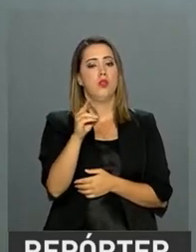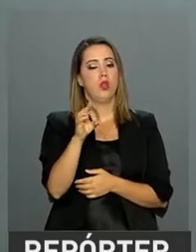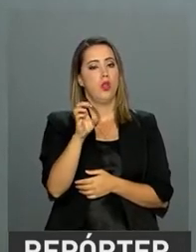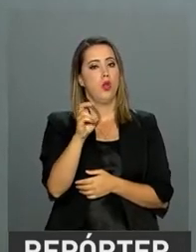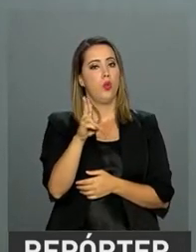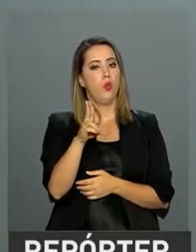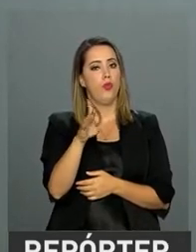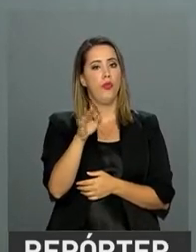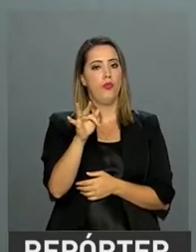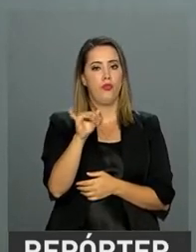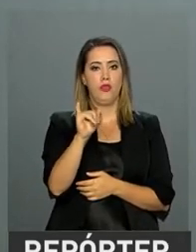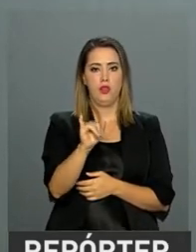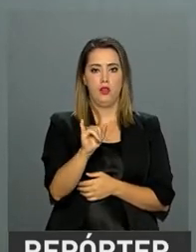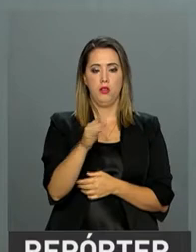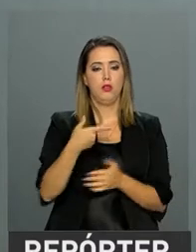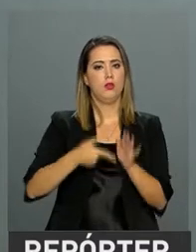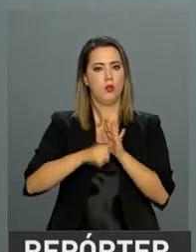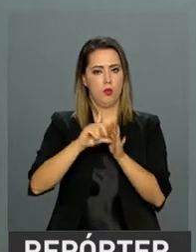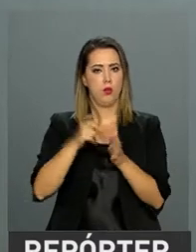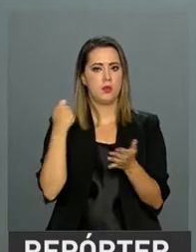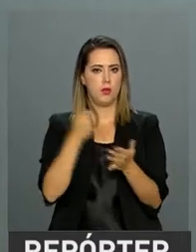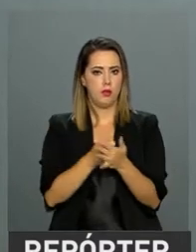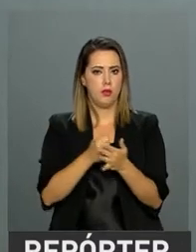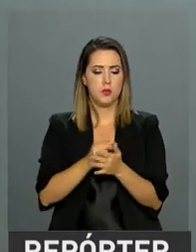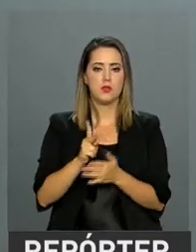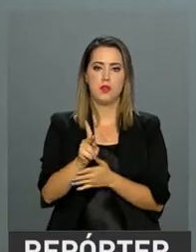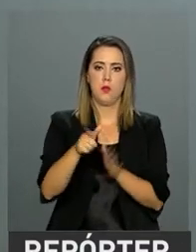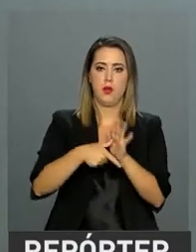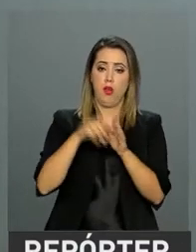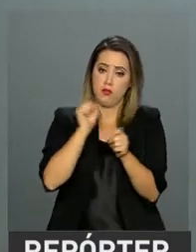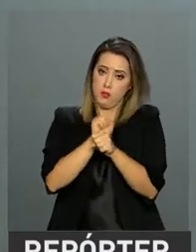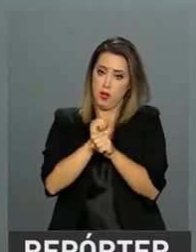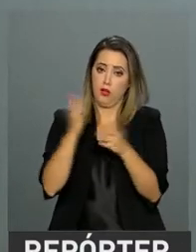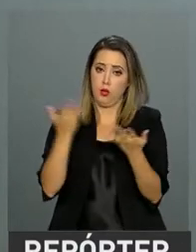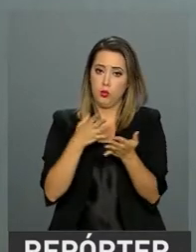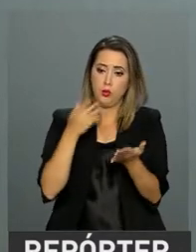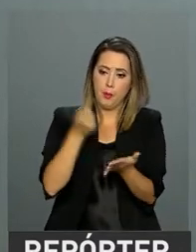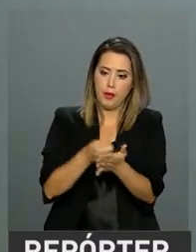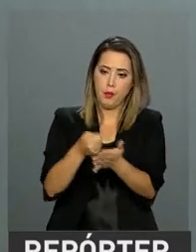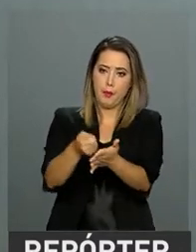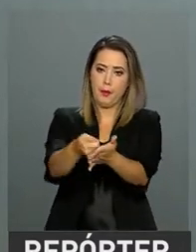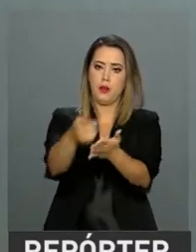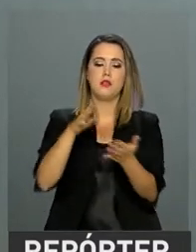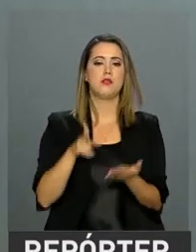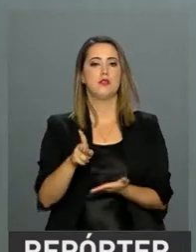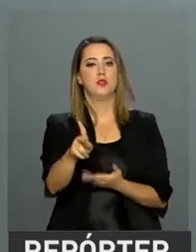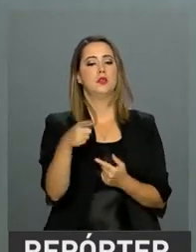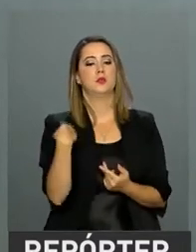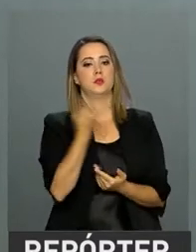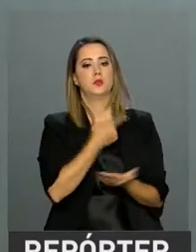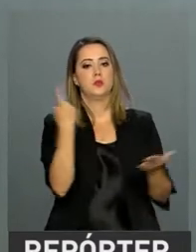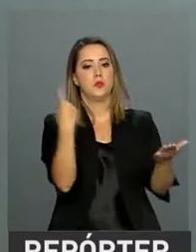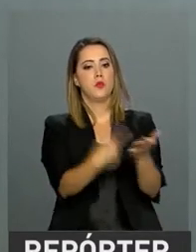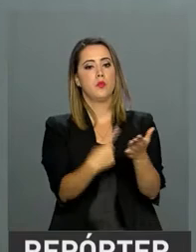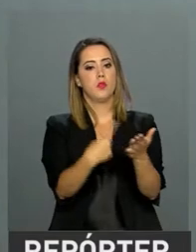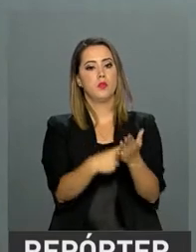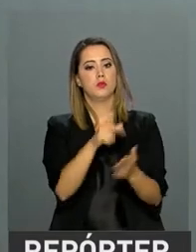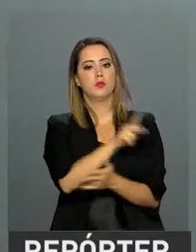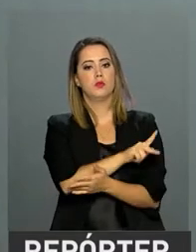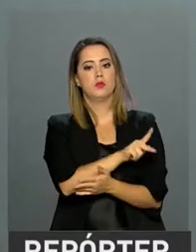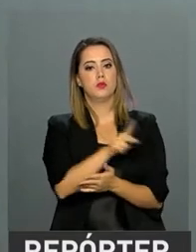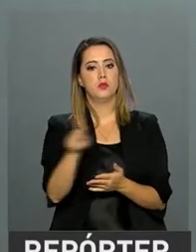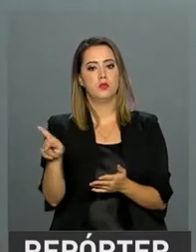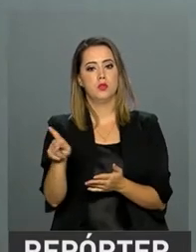gestão, estava suspenso antes, nós retomamos. E temos o compromisso do presidente